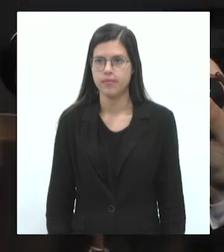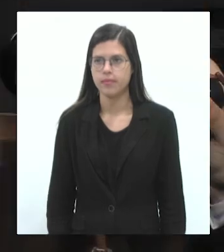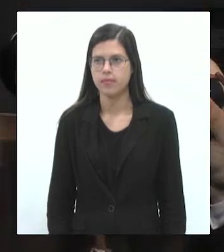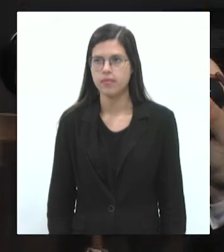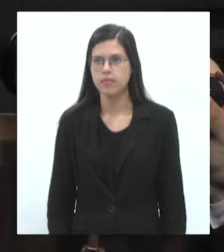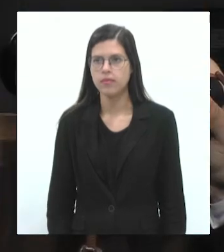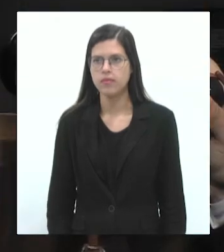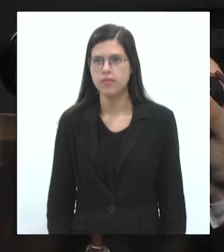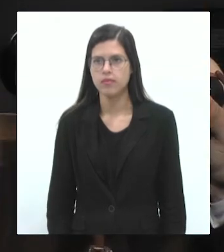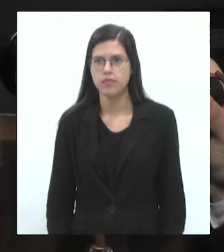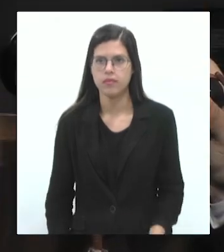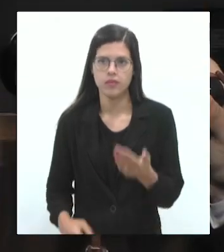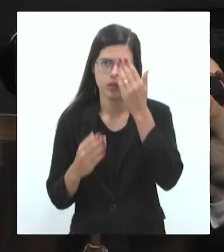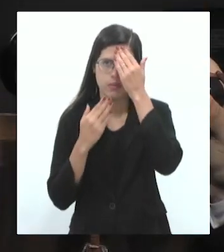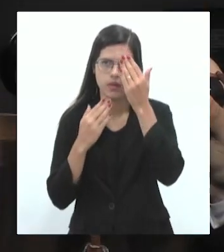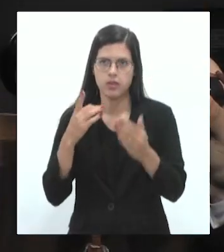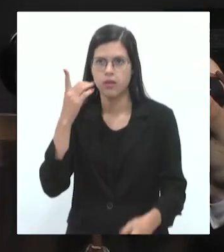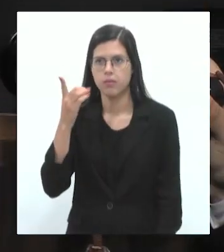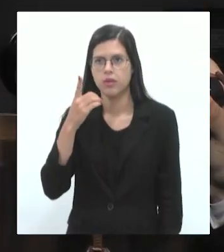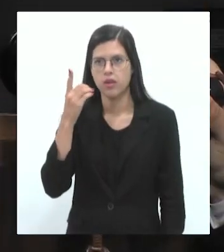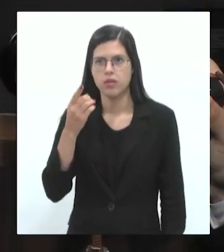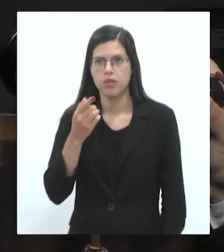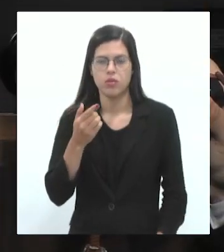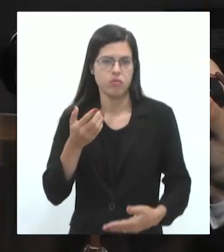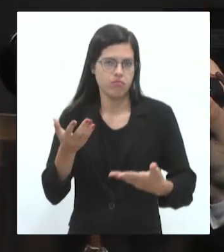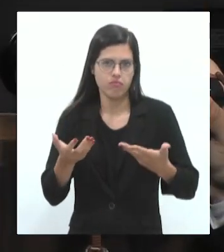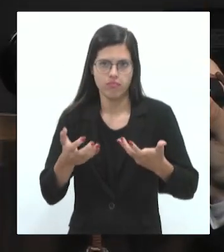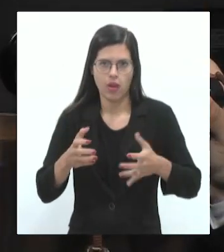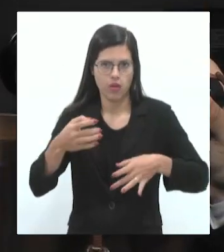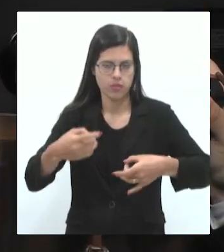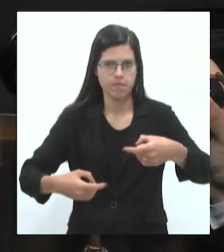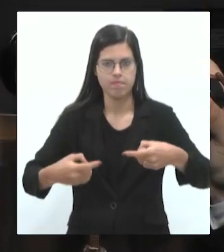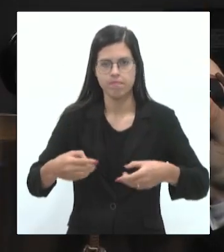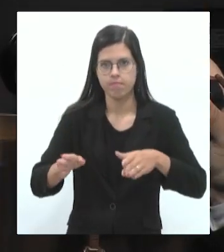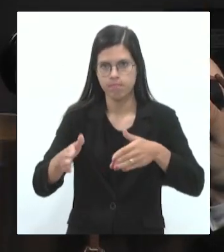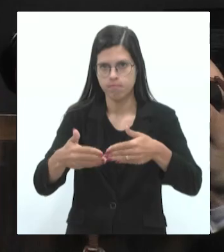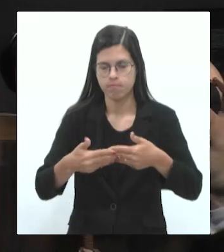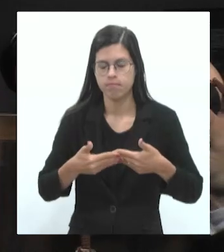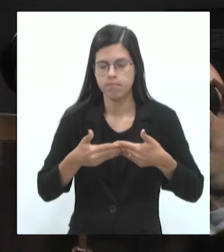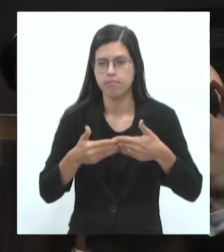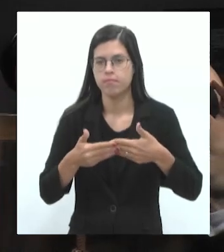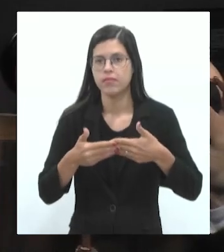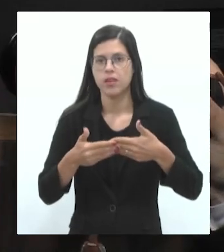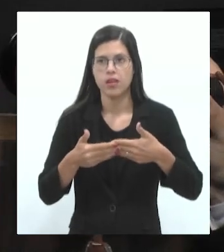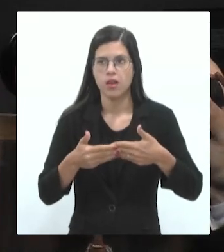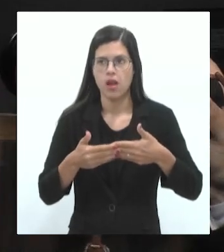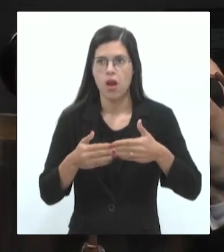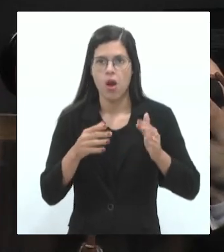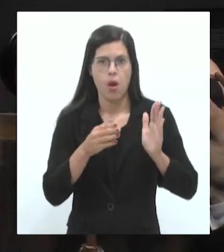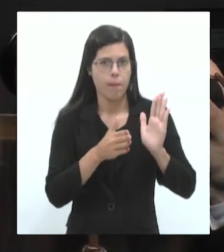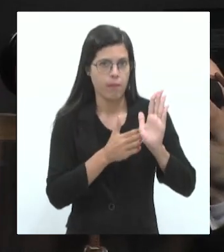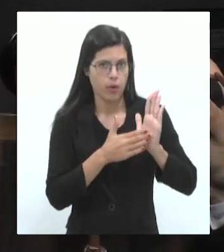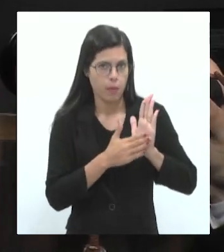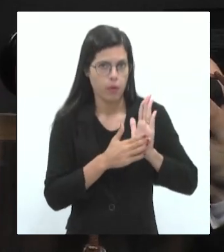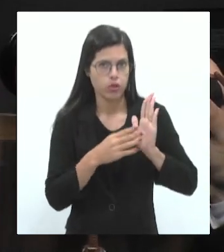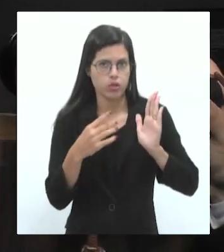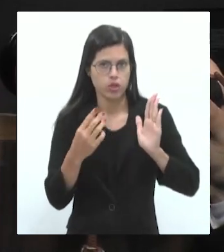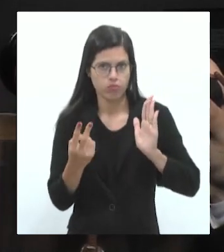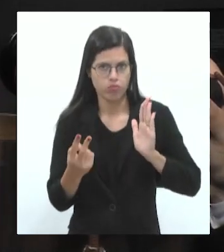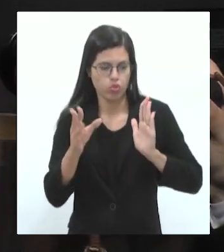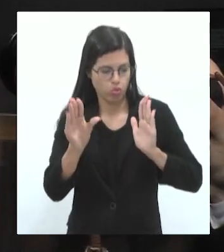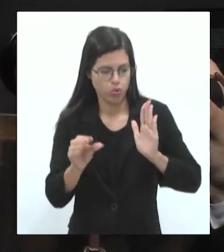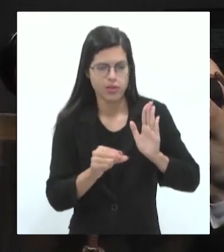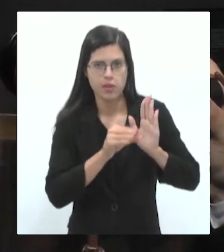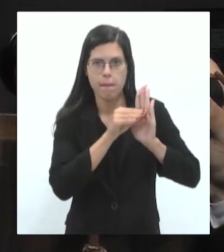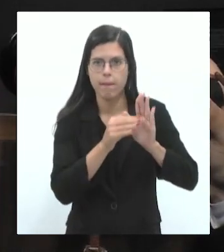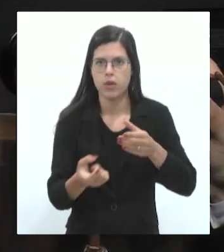Muito obrigado, deputado Fred Pacheco. Não havendo mais quem queira discutir, encerrada a discussão. A presente proposta recebeu 2